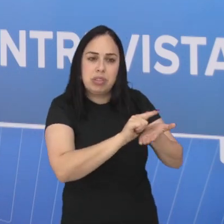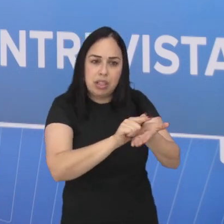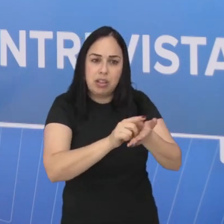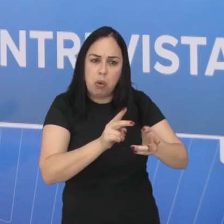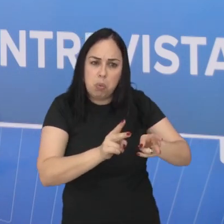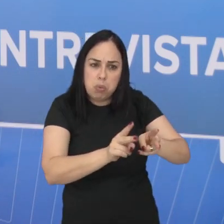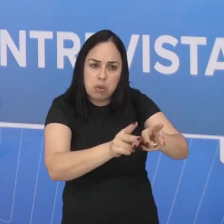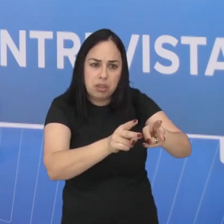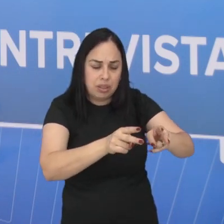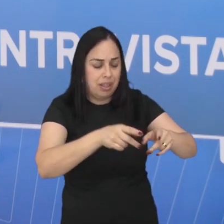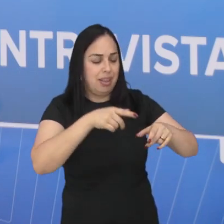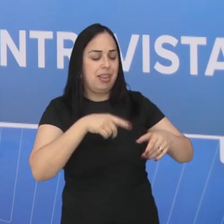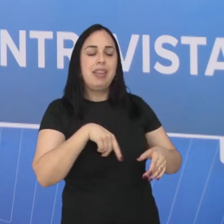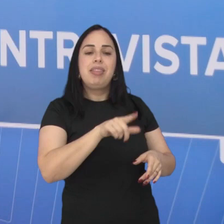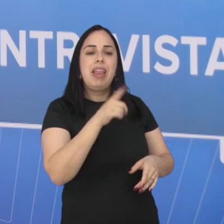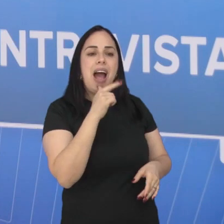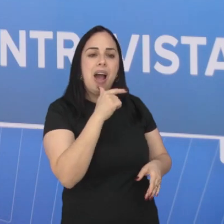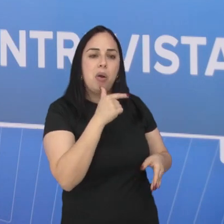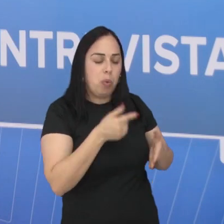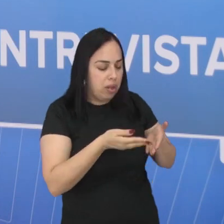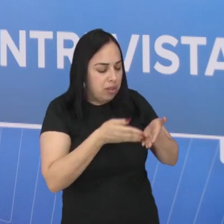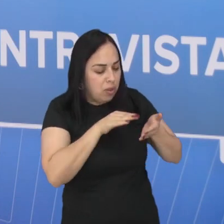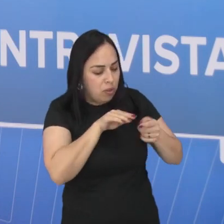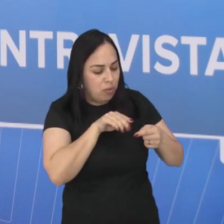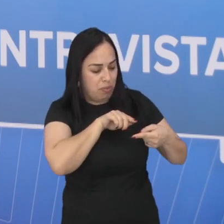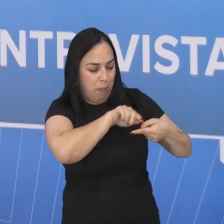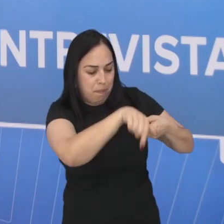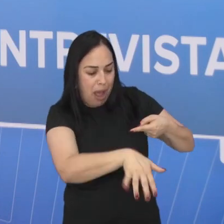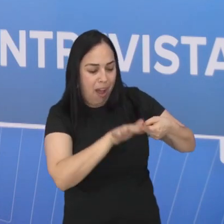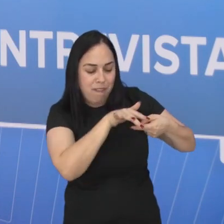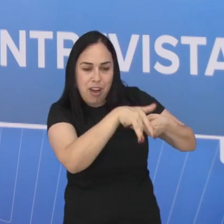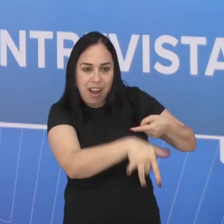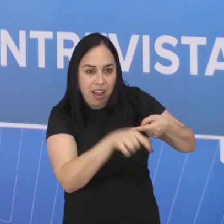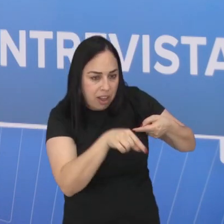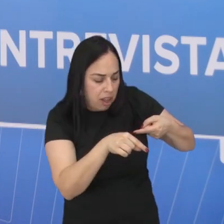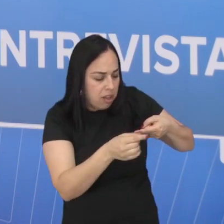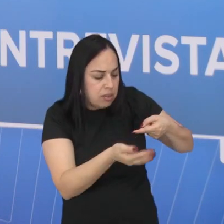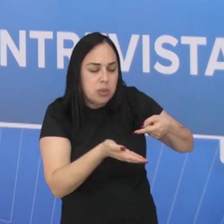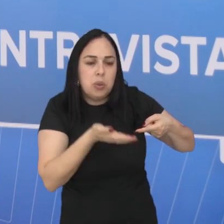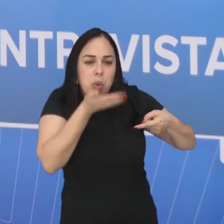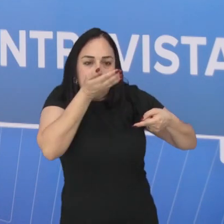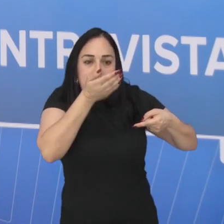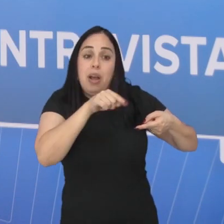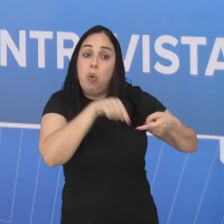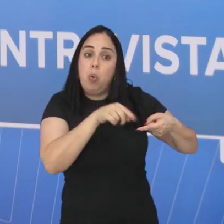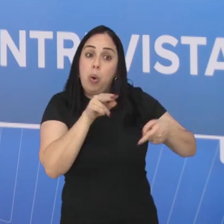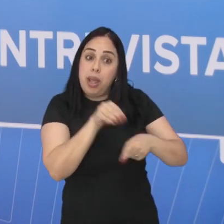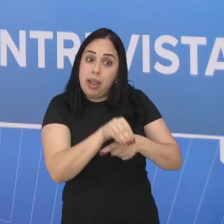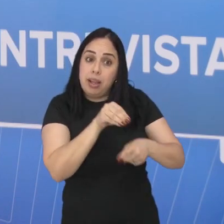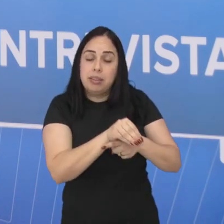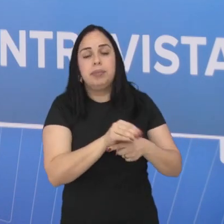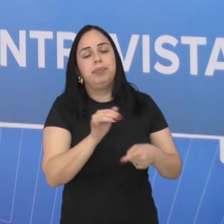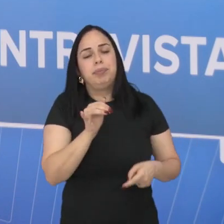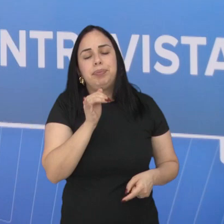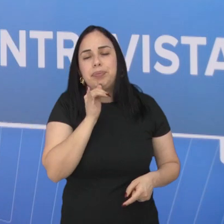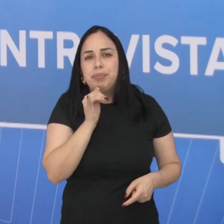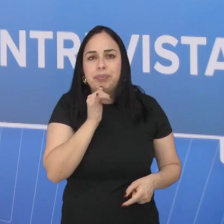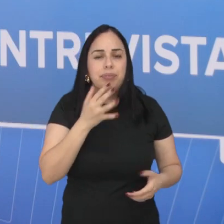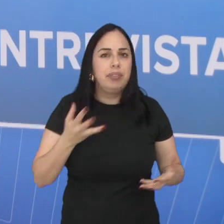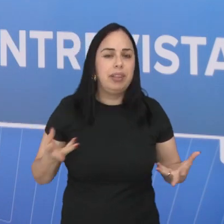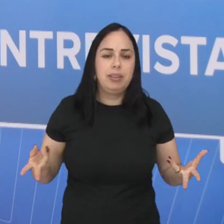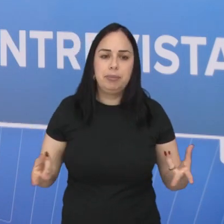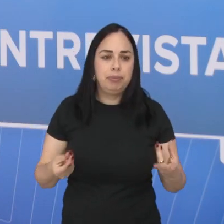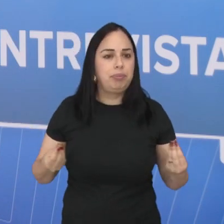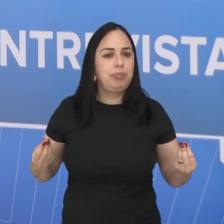das áreas de preservação permanente em torno das nascentes urbanas que existem aqui. Então seria uma espécie de, como eu